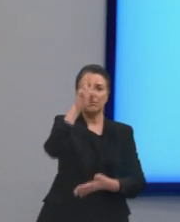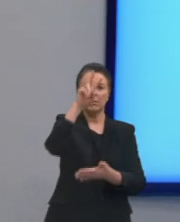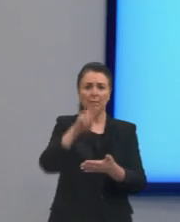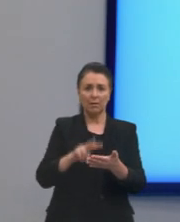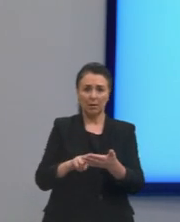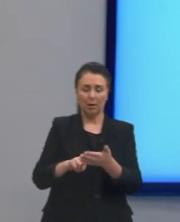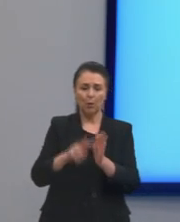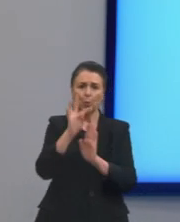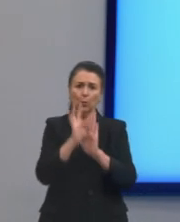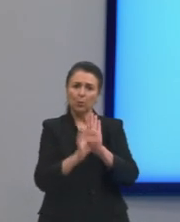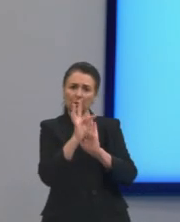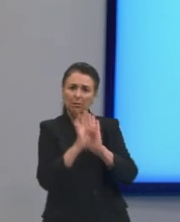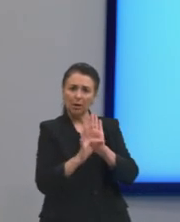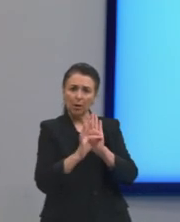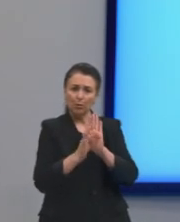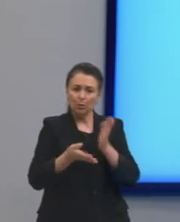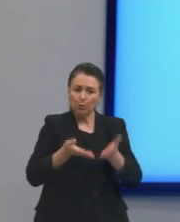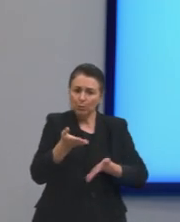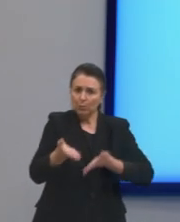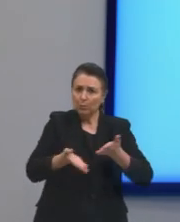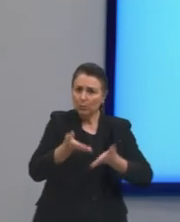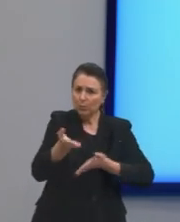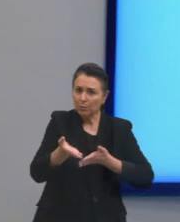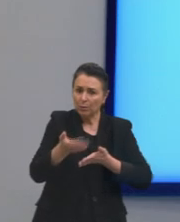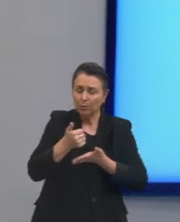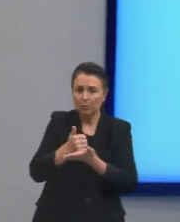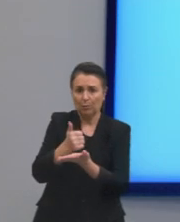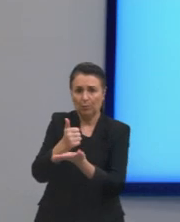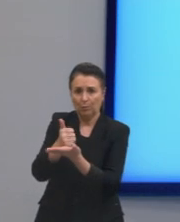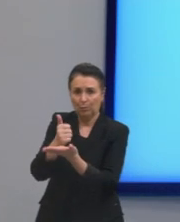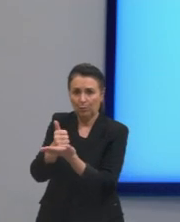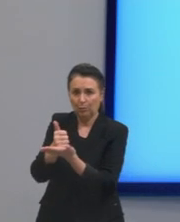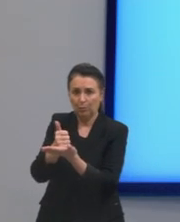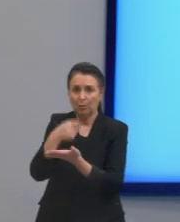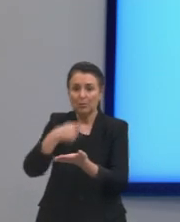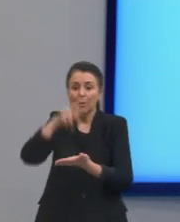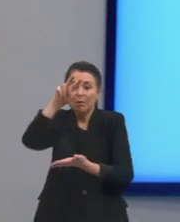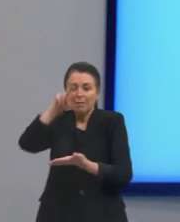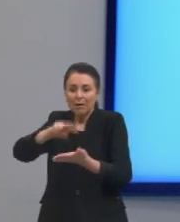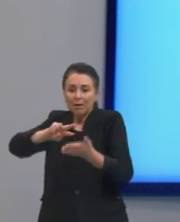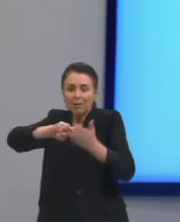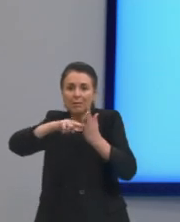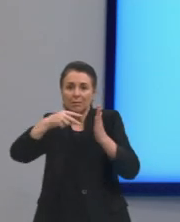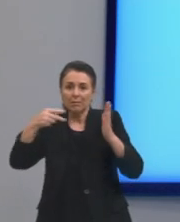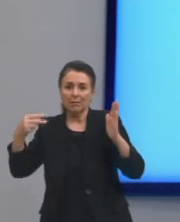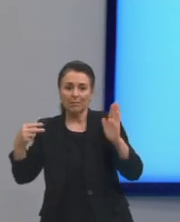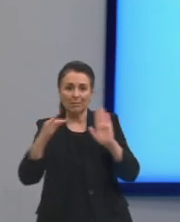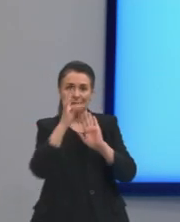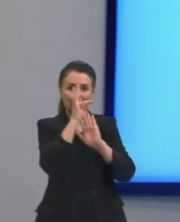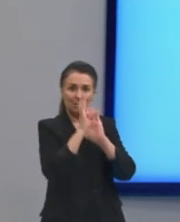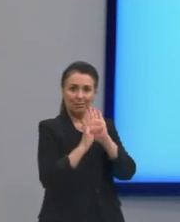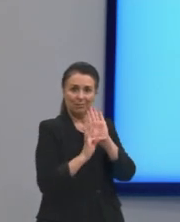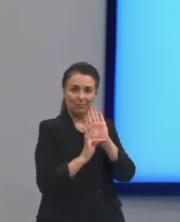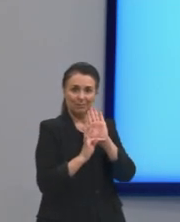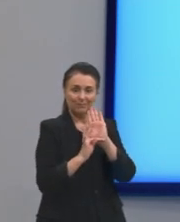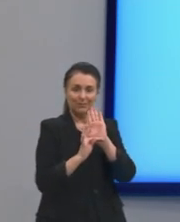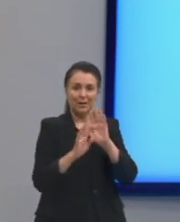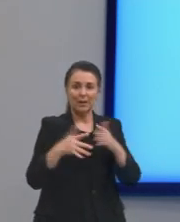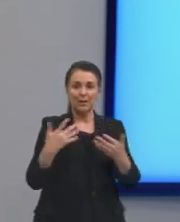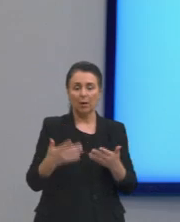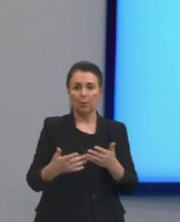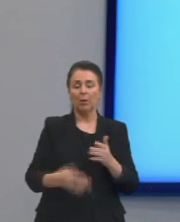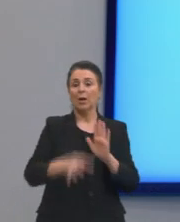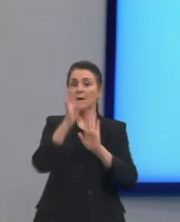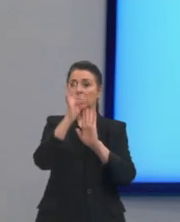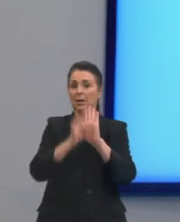textos que a prova disponibiliza para a gente ter como texto de apoio eu preciso ler e interpretar então no